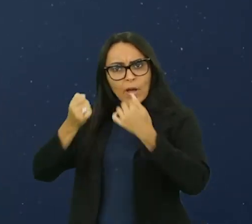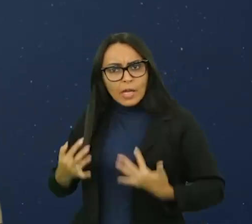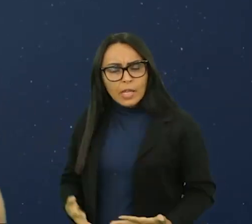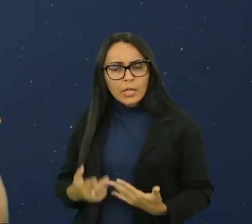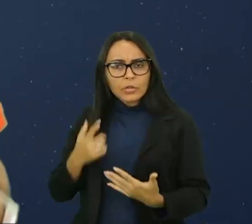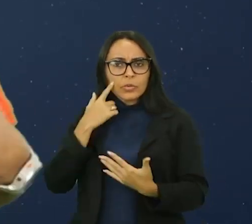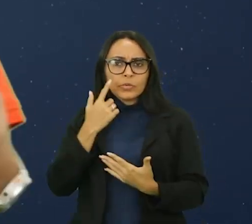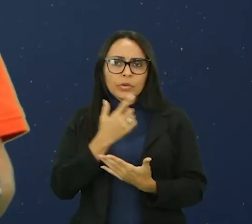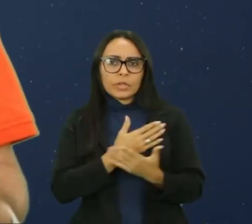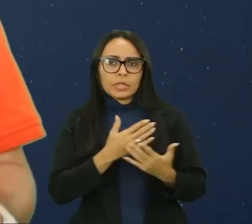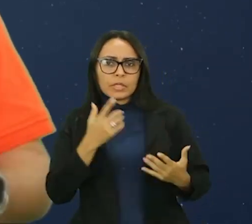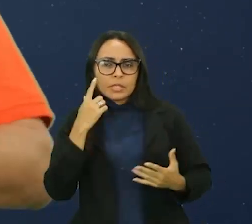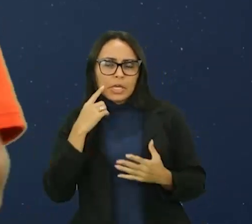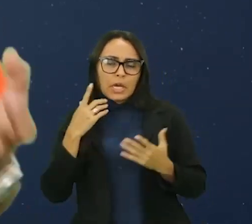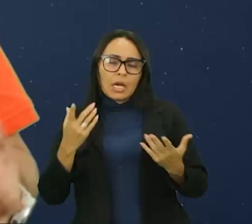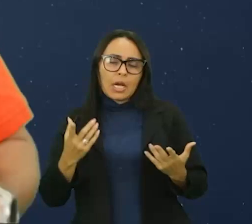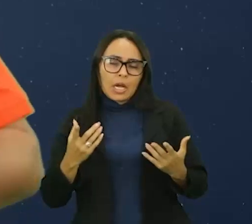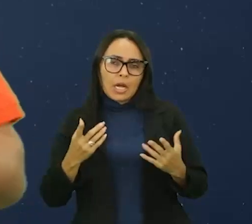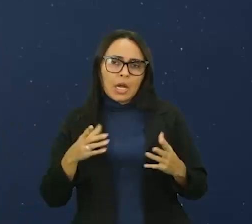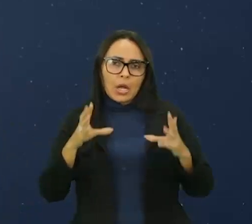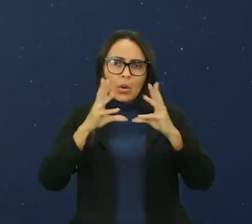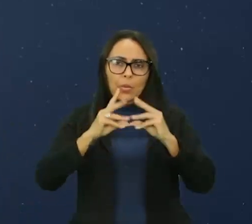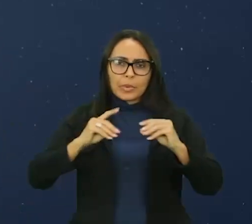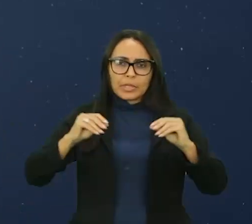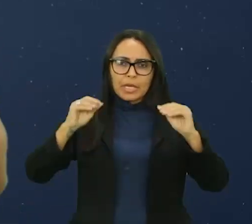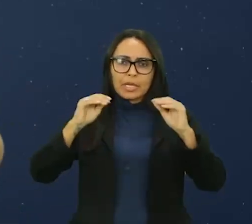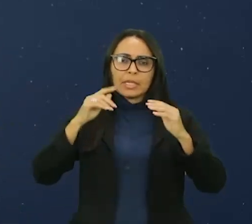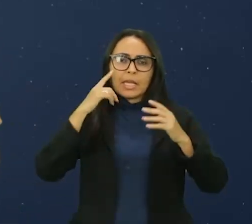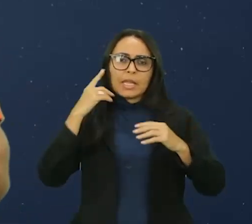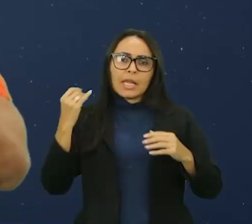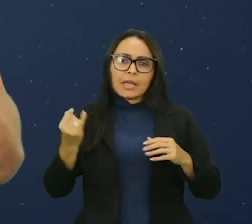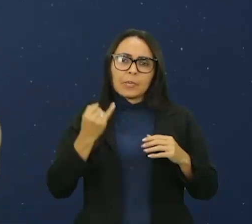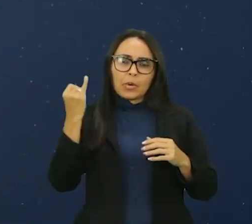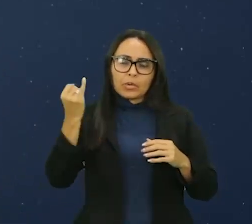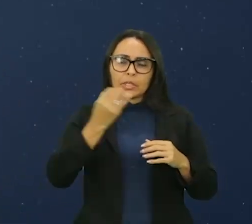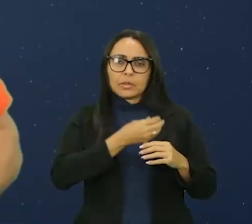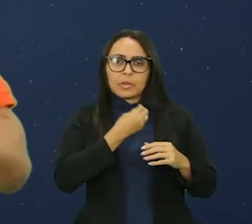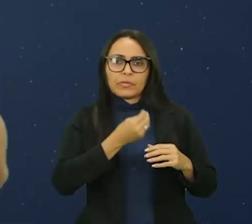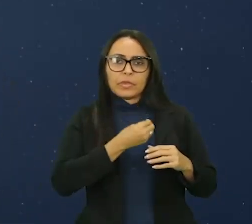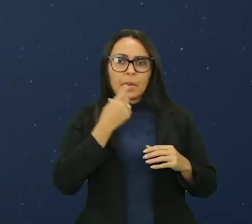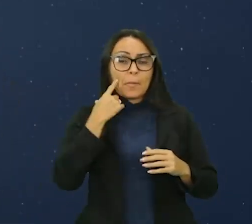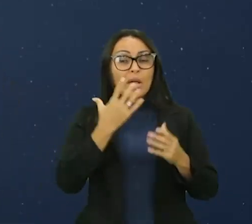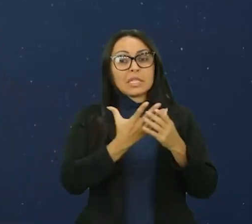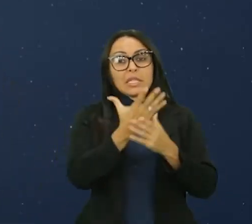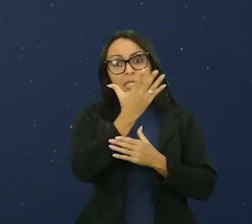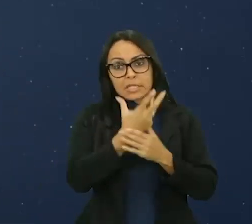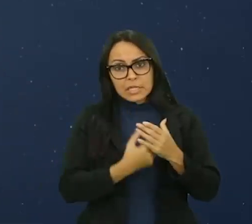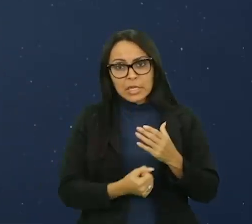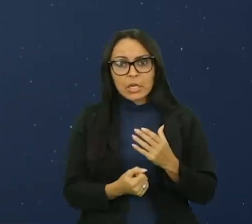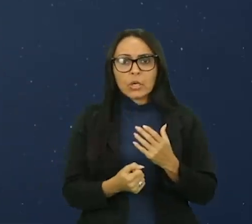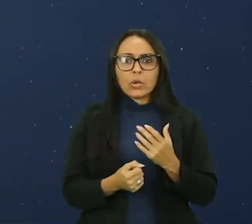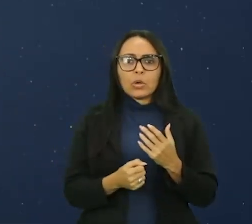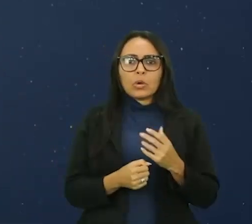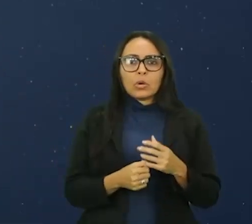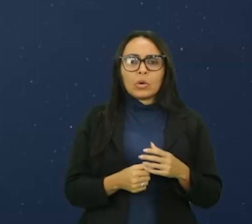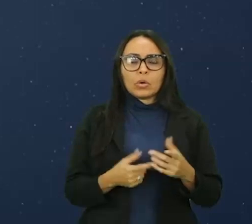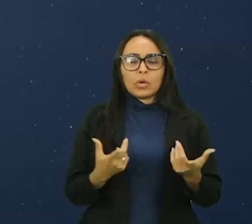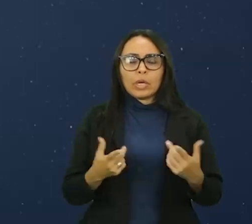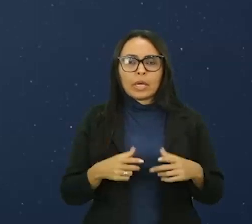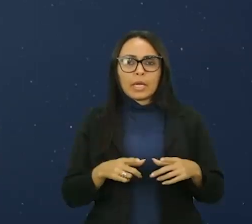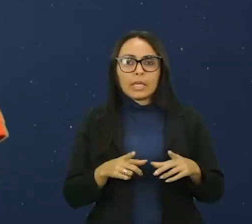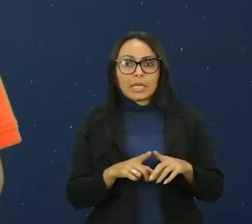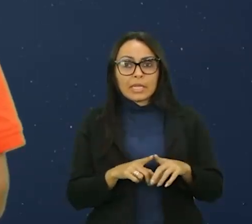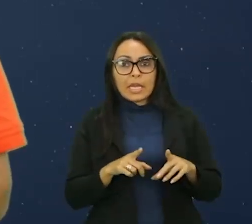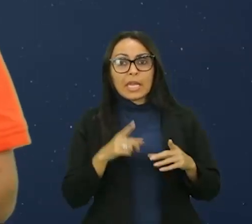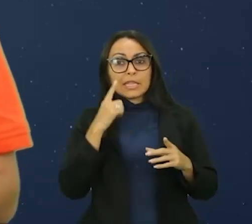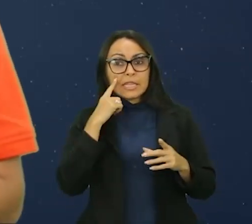de umidade, ele é importante aí até para a vida, mas o ar seco, ele é um